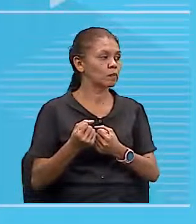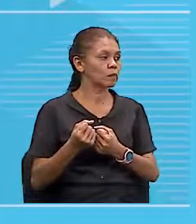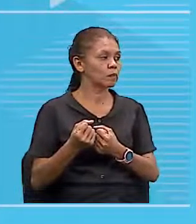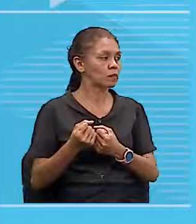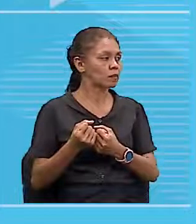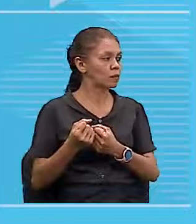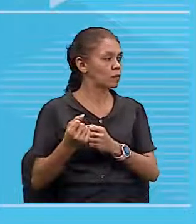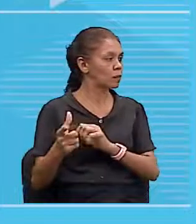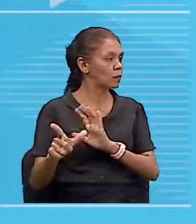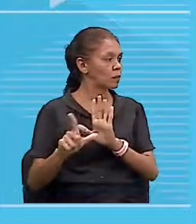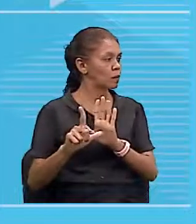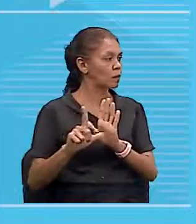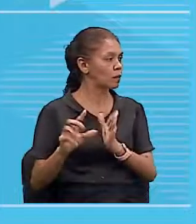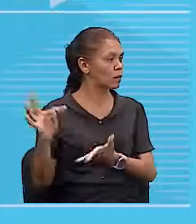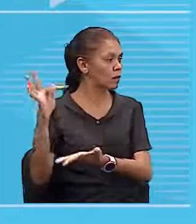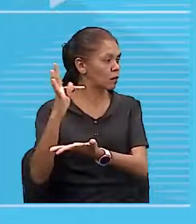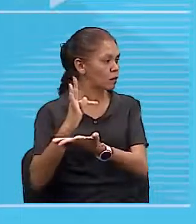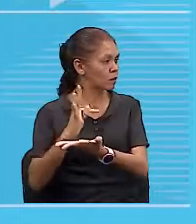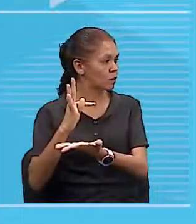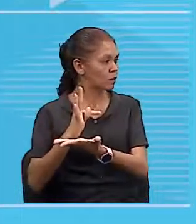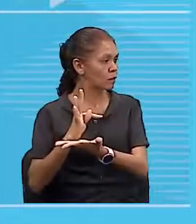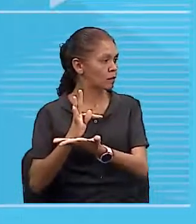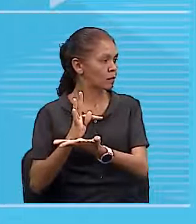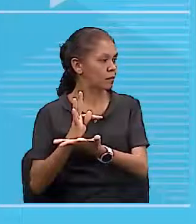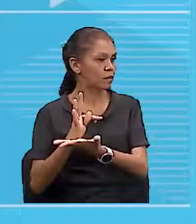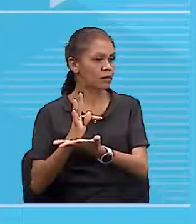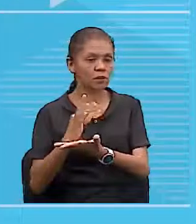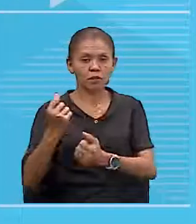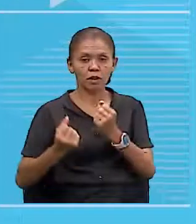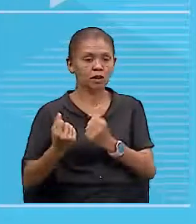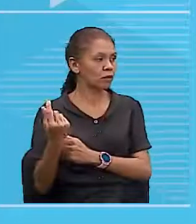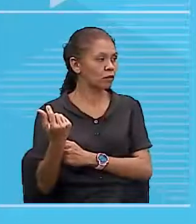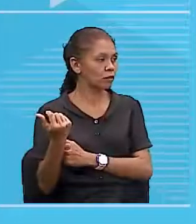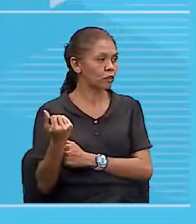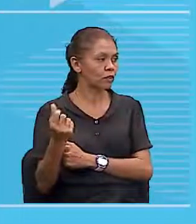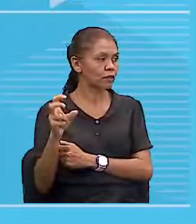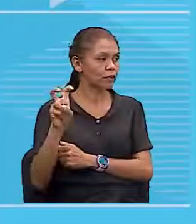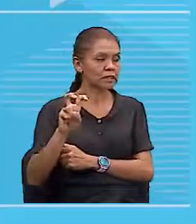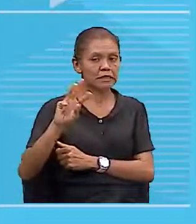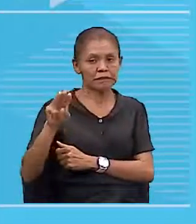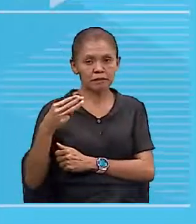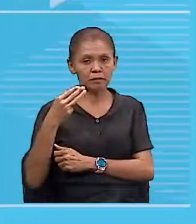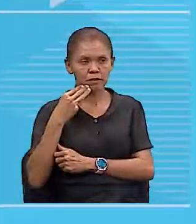um carro de 5 milhões vai vender quantos por mês sei lá